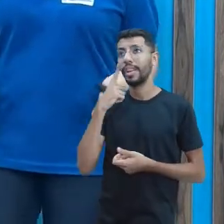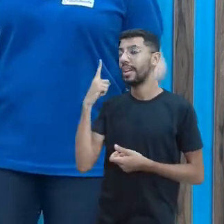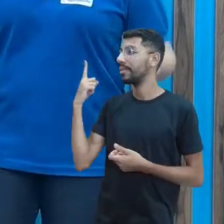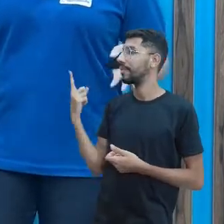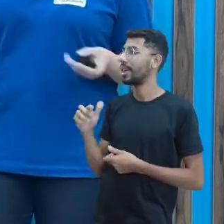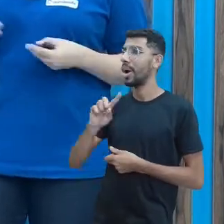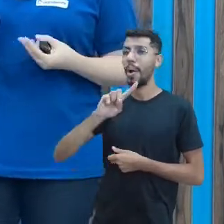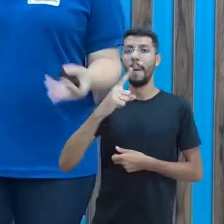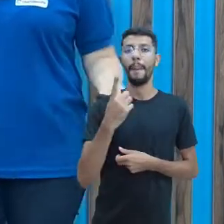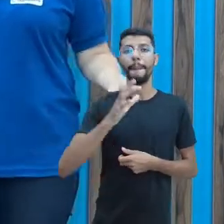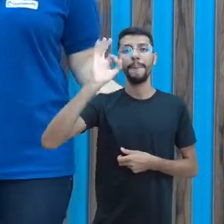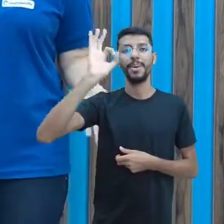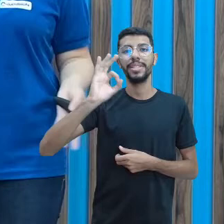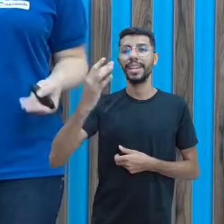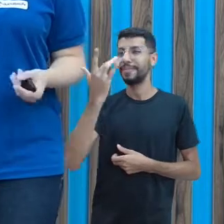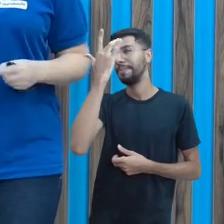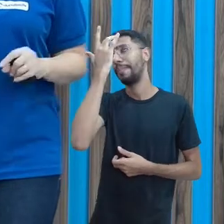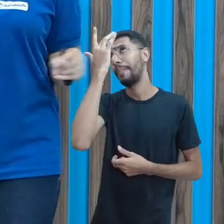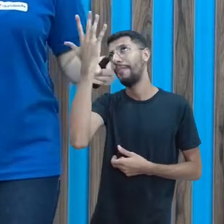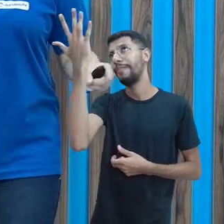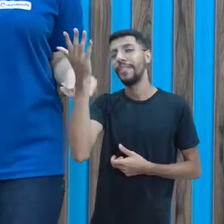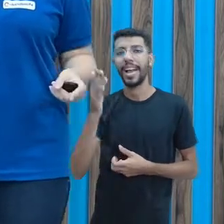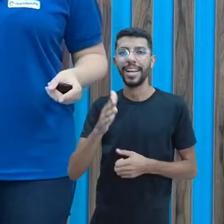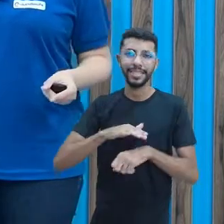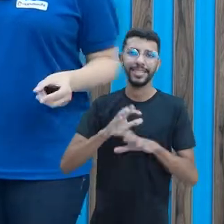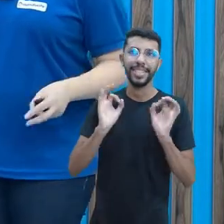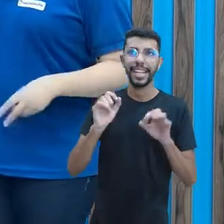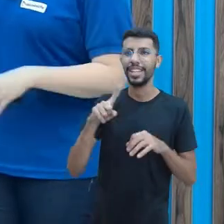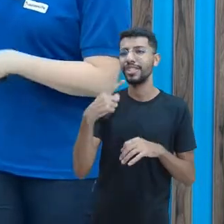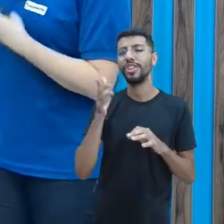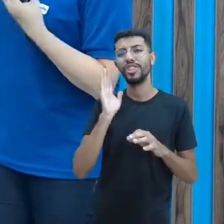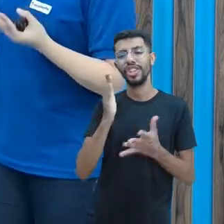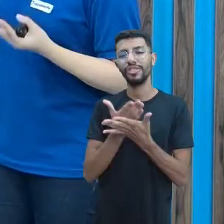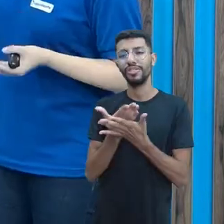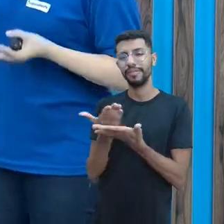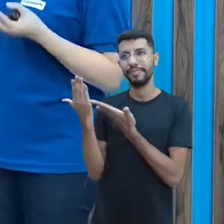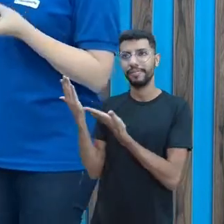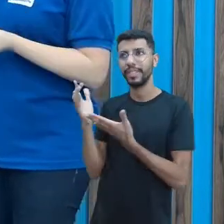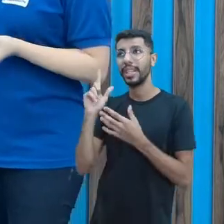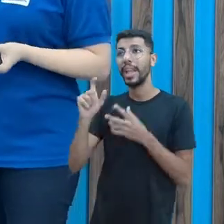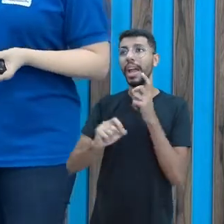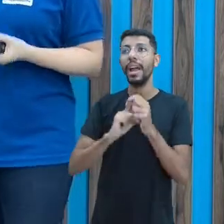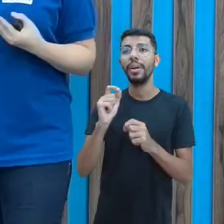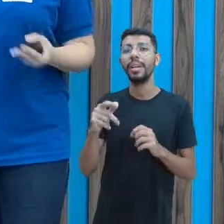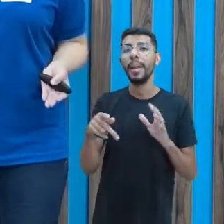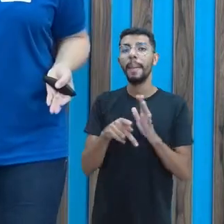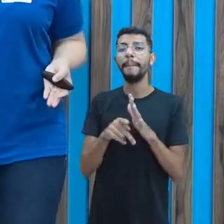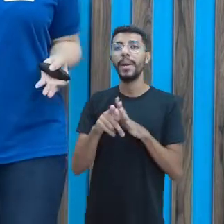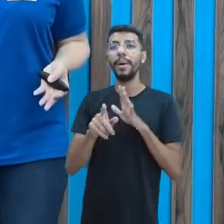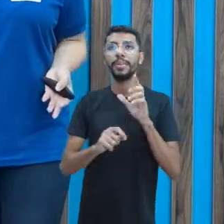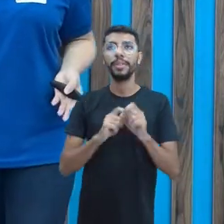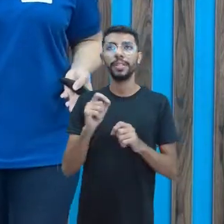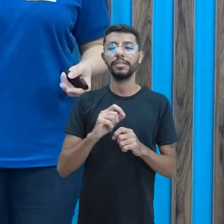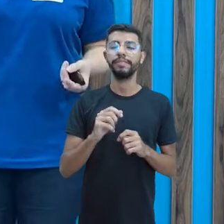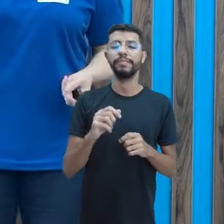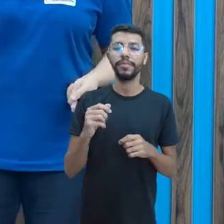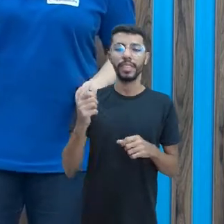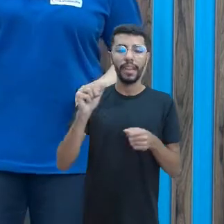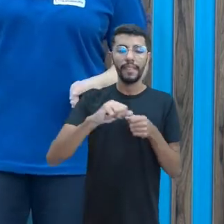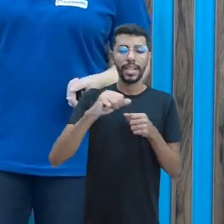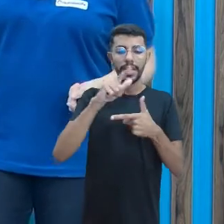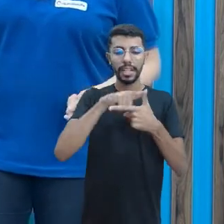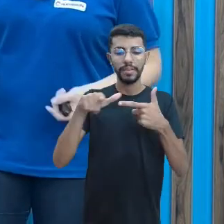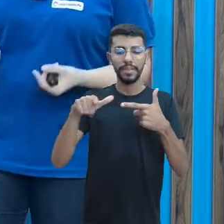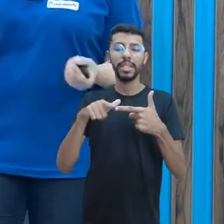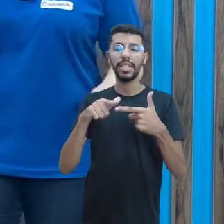né? Aí ficou fácil demais, a gente já tinha visto essa parte de fazer a divisão do número inicial por 100, a gente acha uma